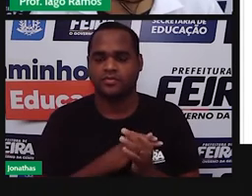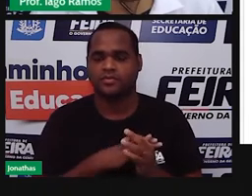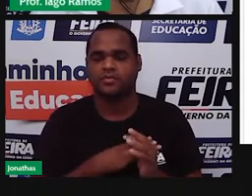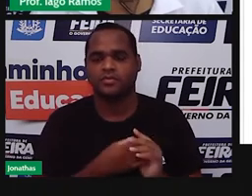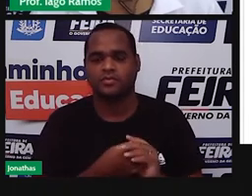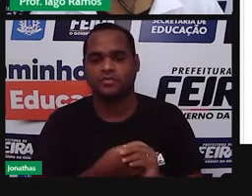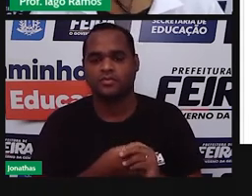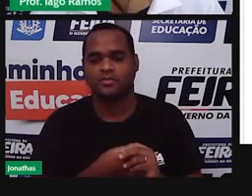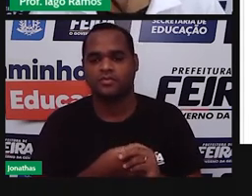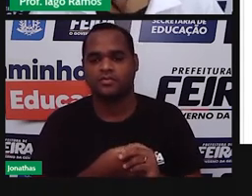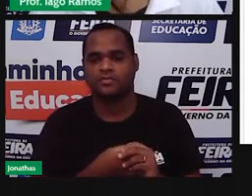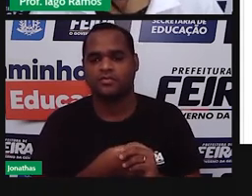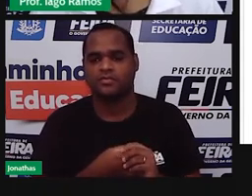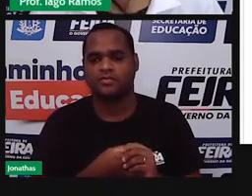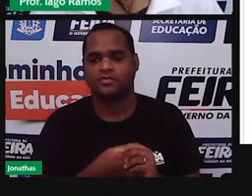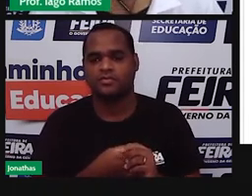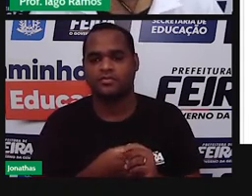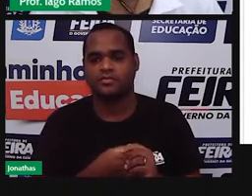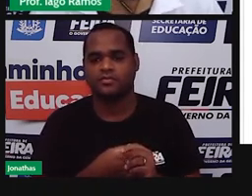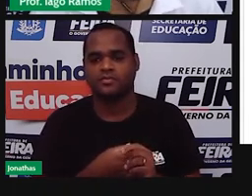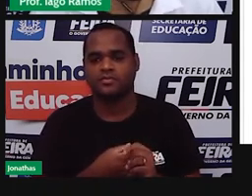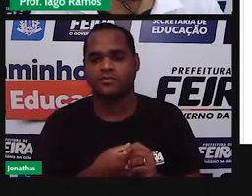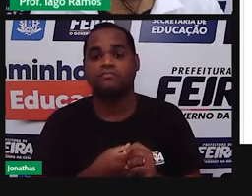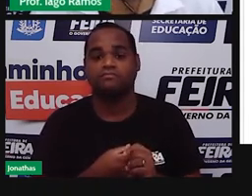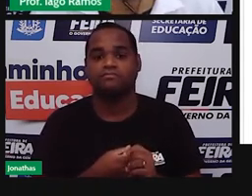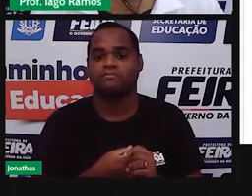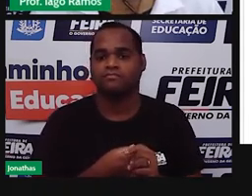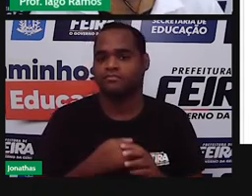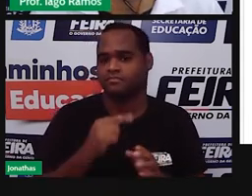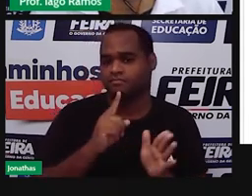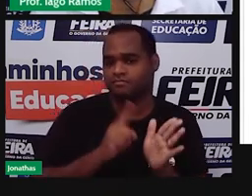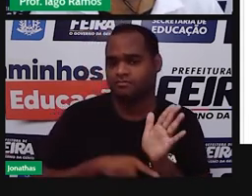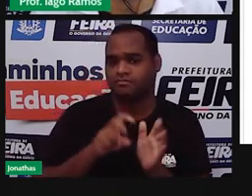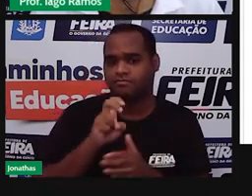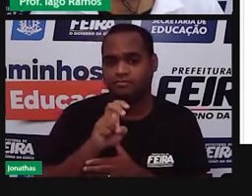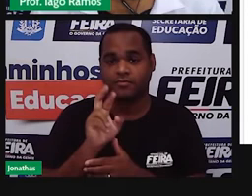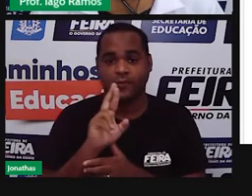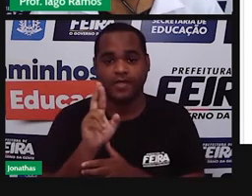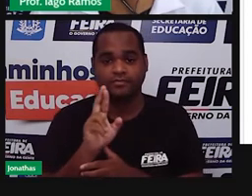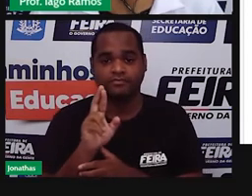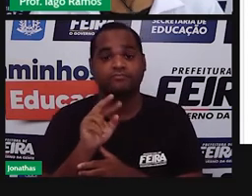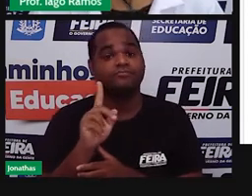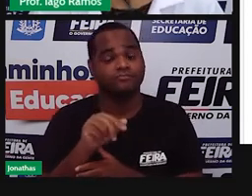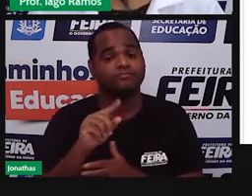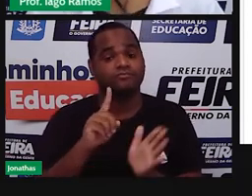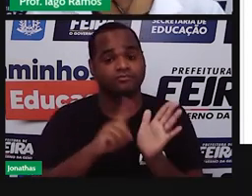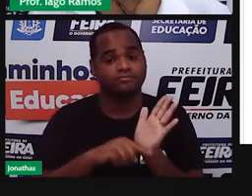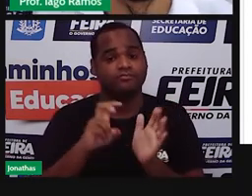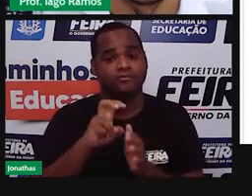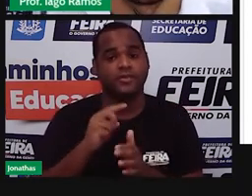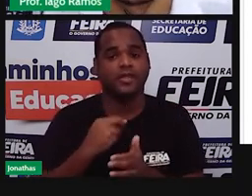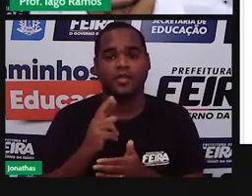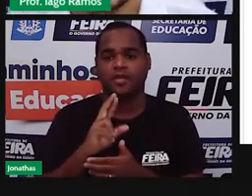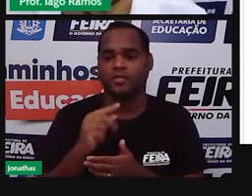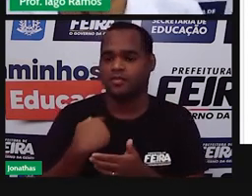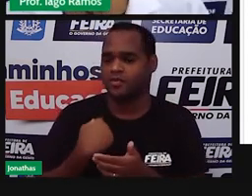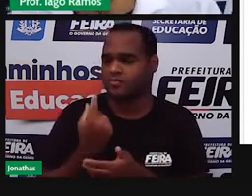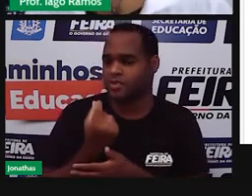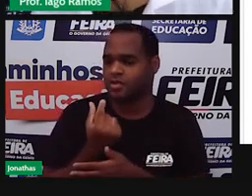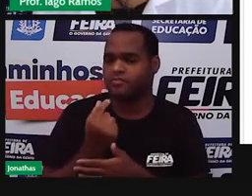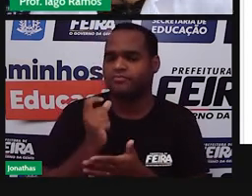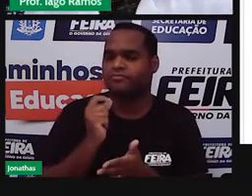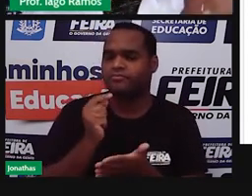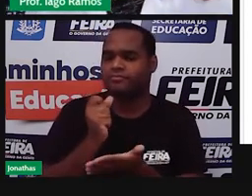faço mais uma dívida de 5 reais. Então, quanto é que eu estou devendo no total?